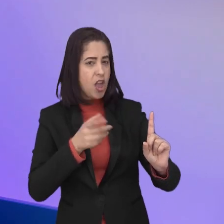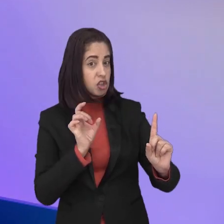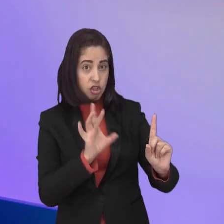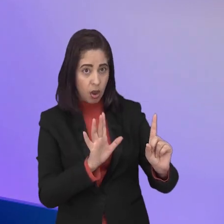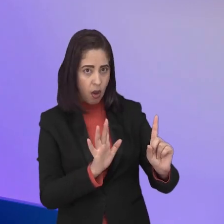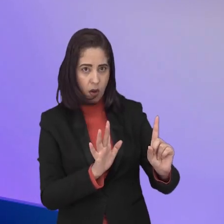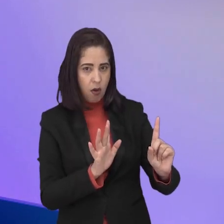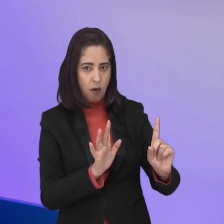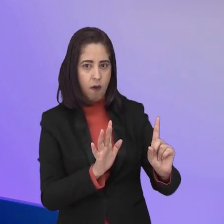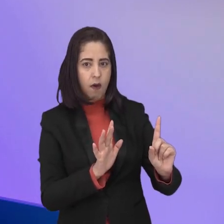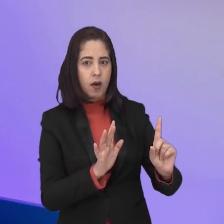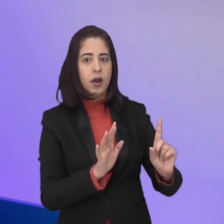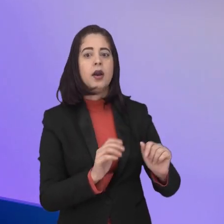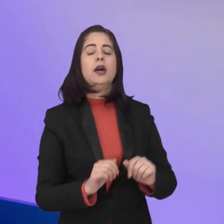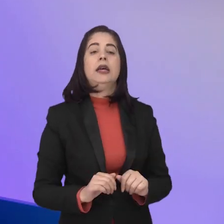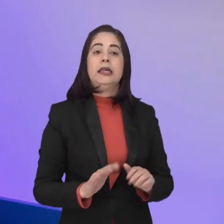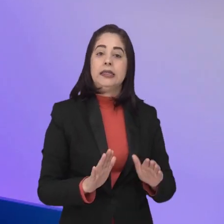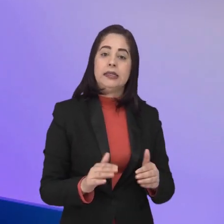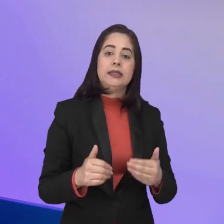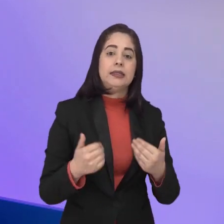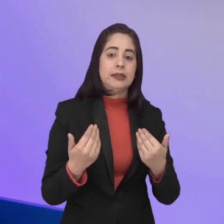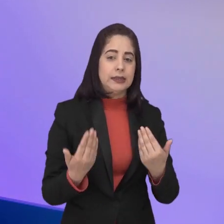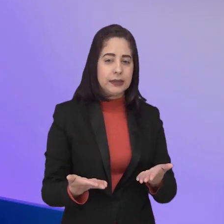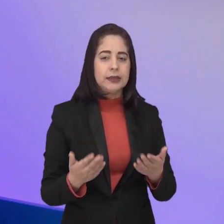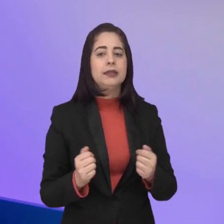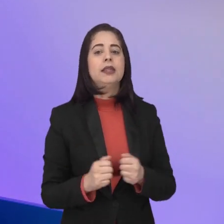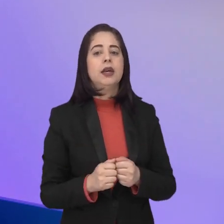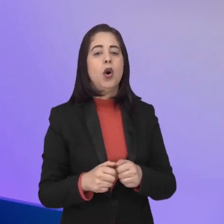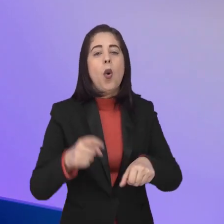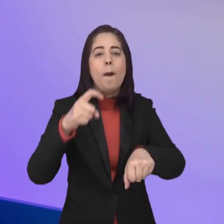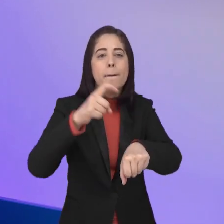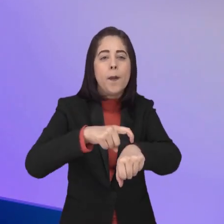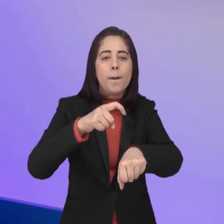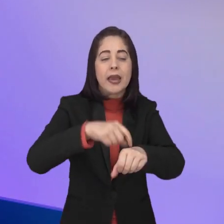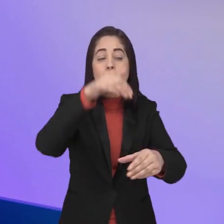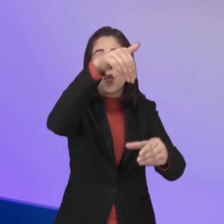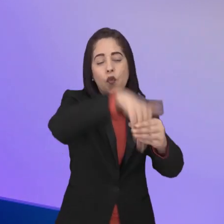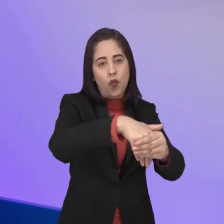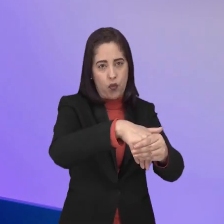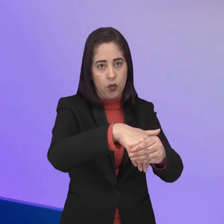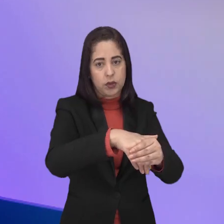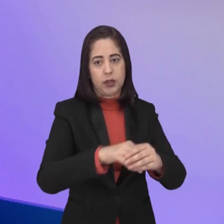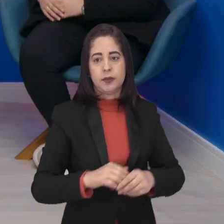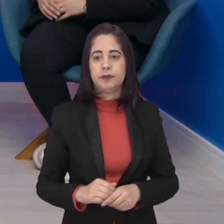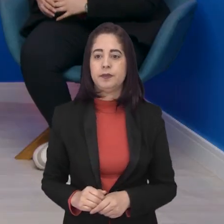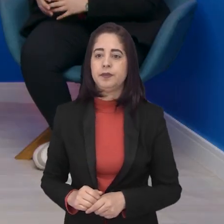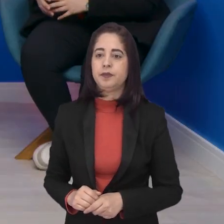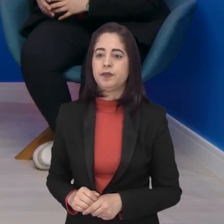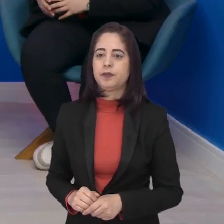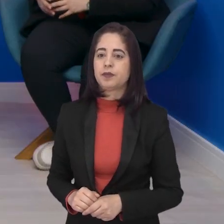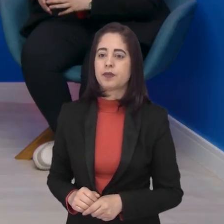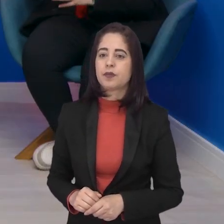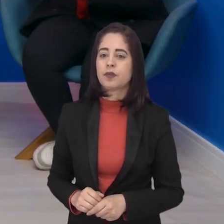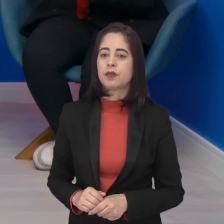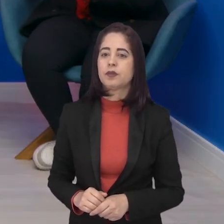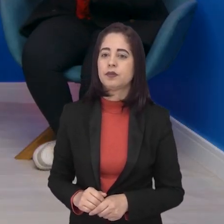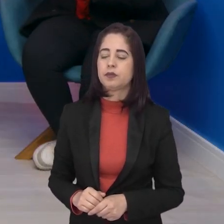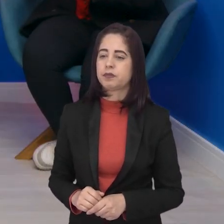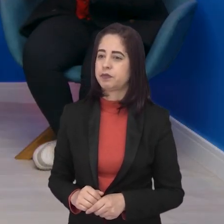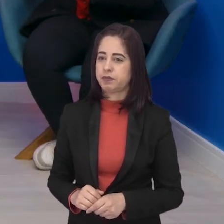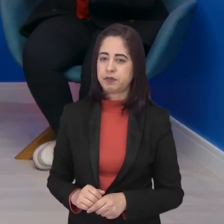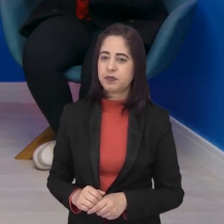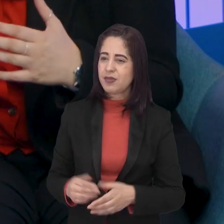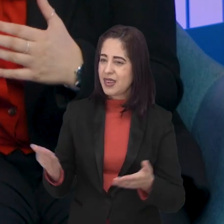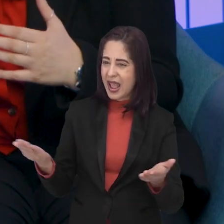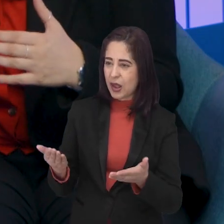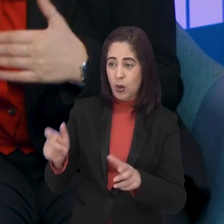se tratando de processo eleitoral, que é o momento de votar em alguém, né? E você acha que com isso as